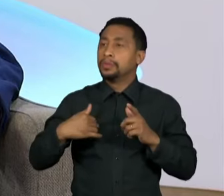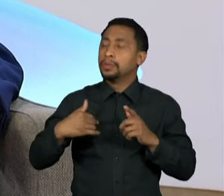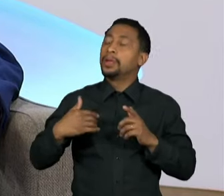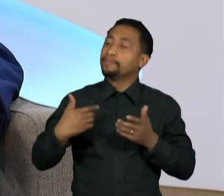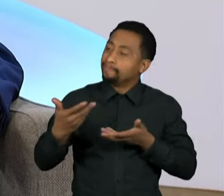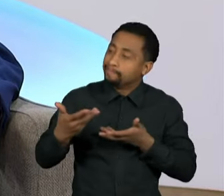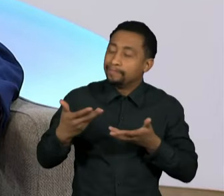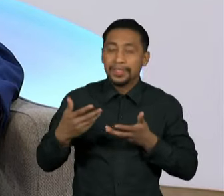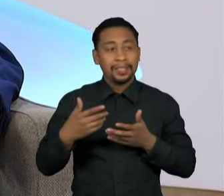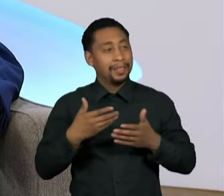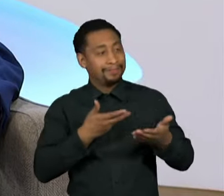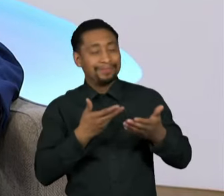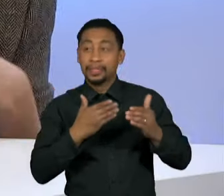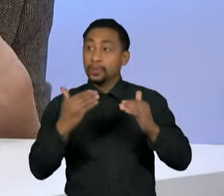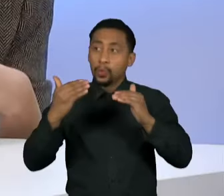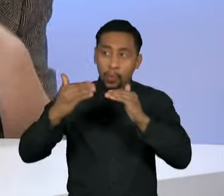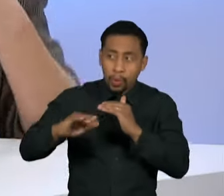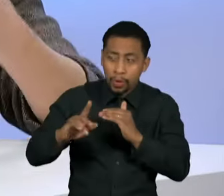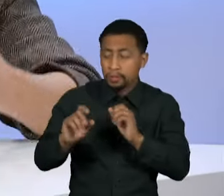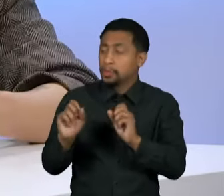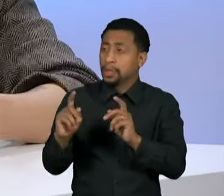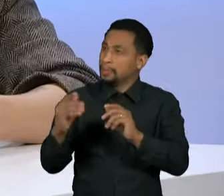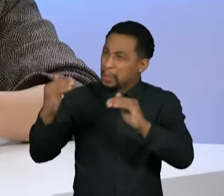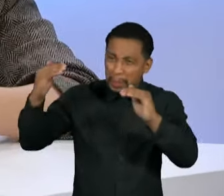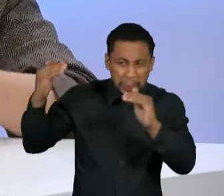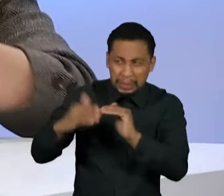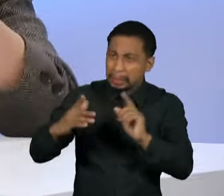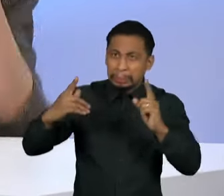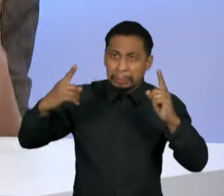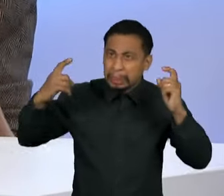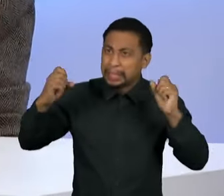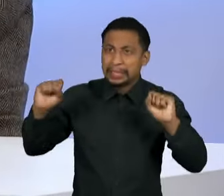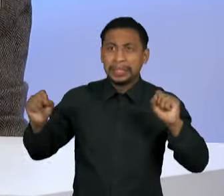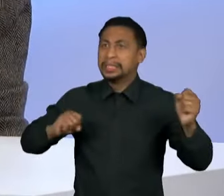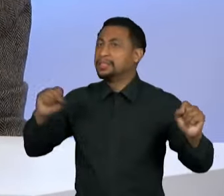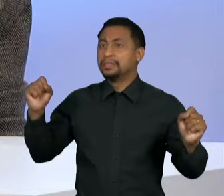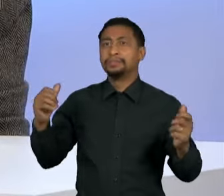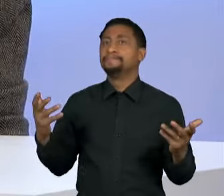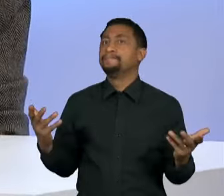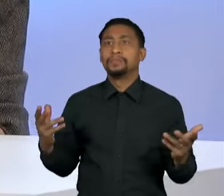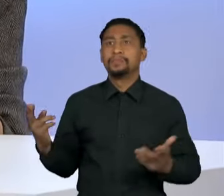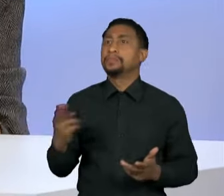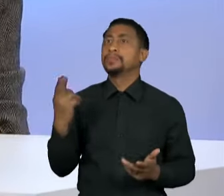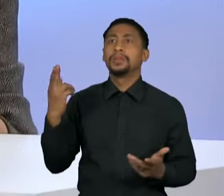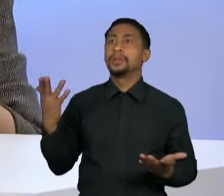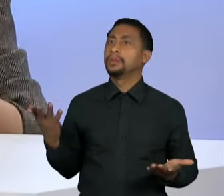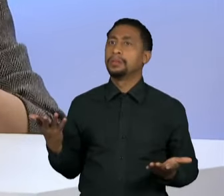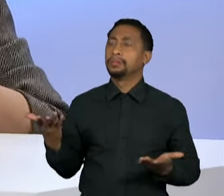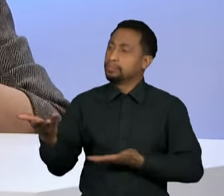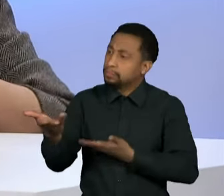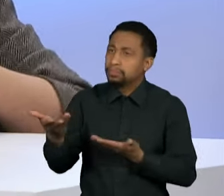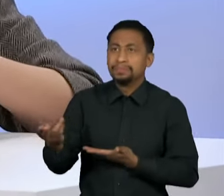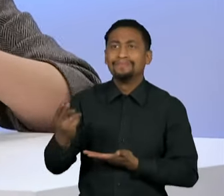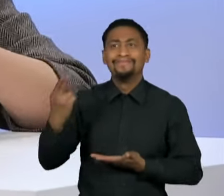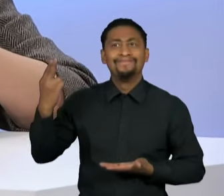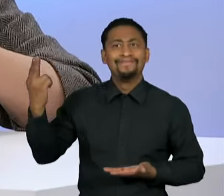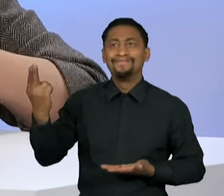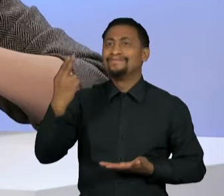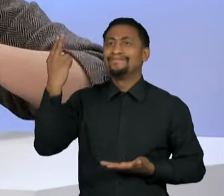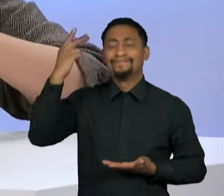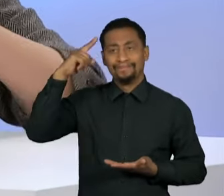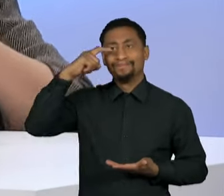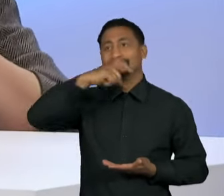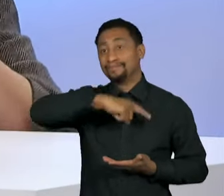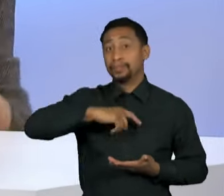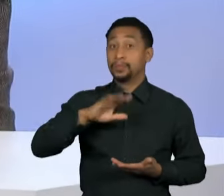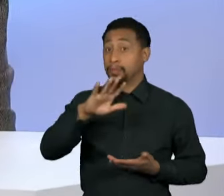consegue tolerar conviver, sequer ouvir essa ideia diferente. E aí você fala da importância